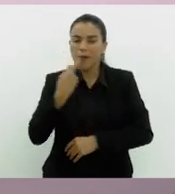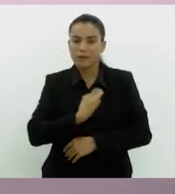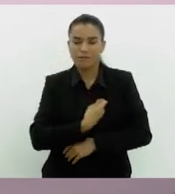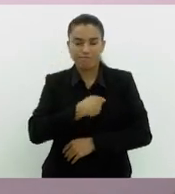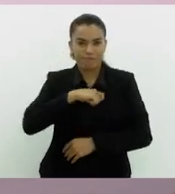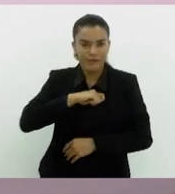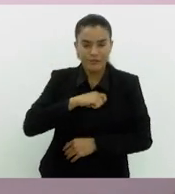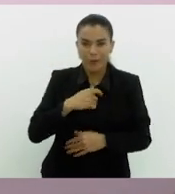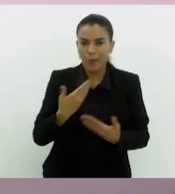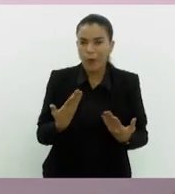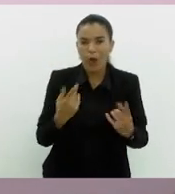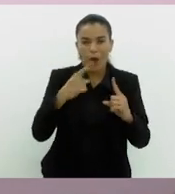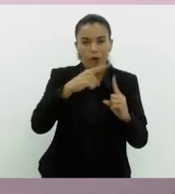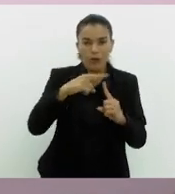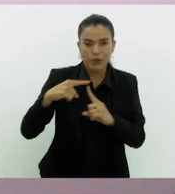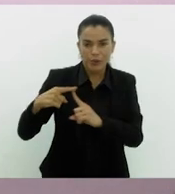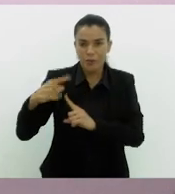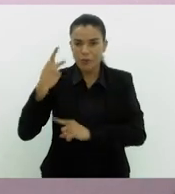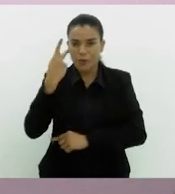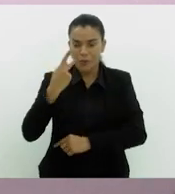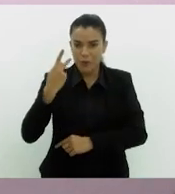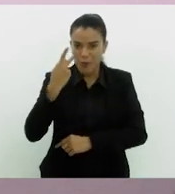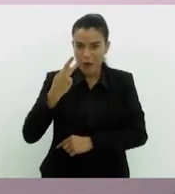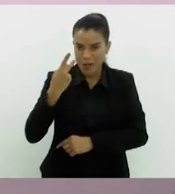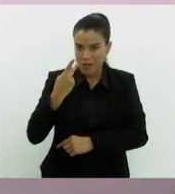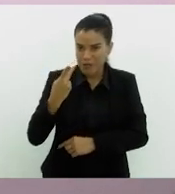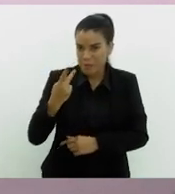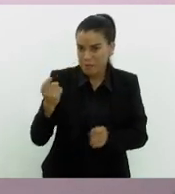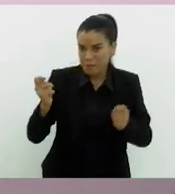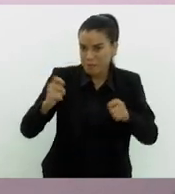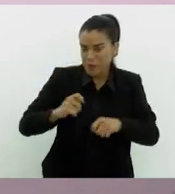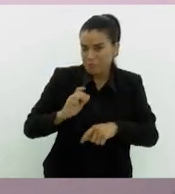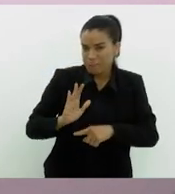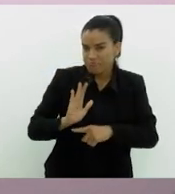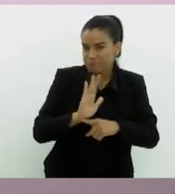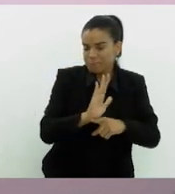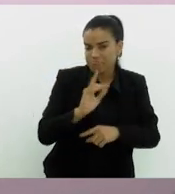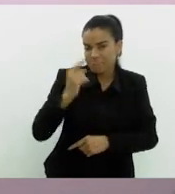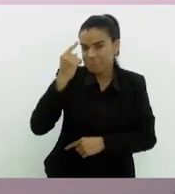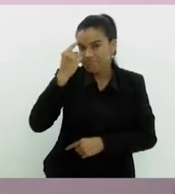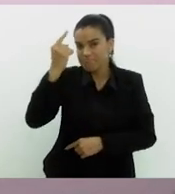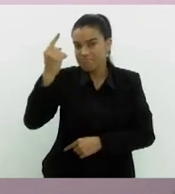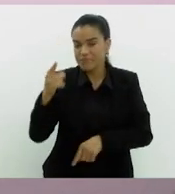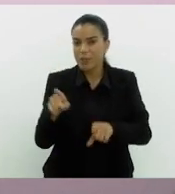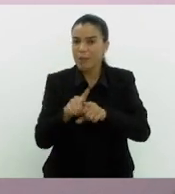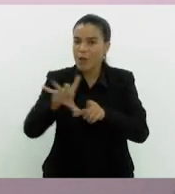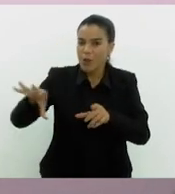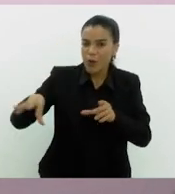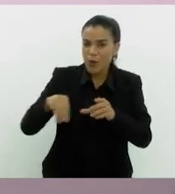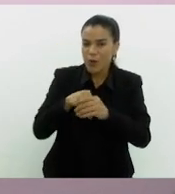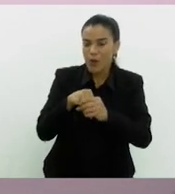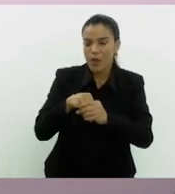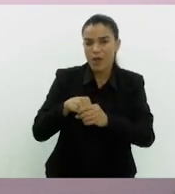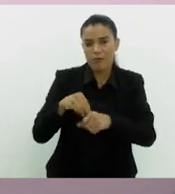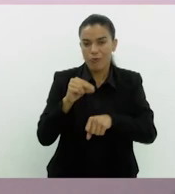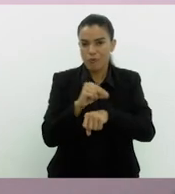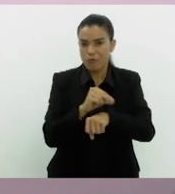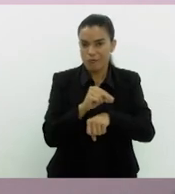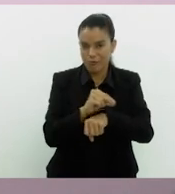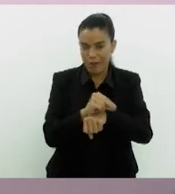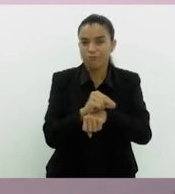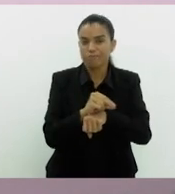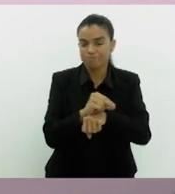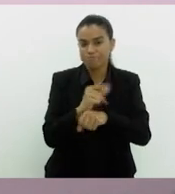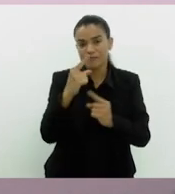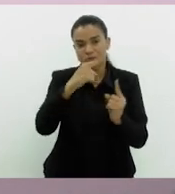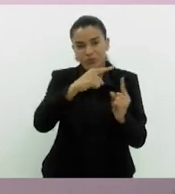de... quais são as políticas que nos podem ajudar a pensar? Incluir o cuidado quando está se pensando este